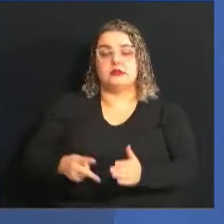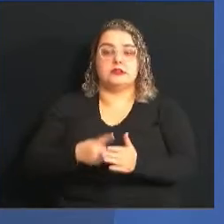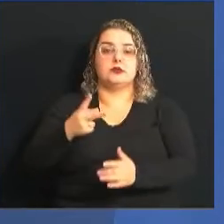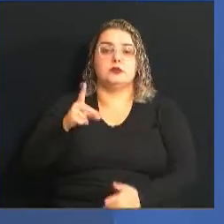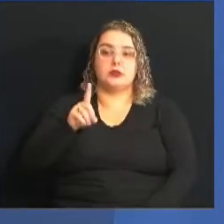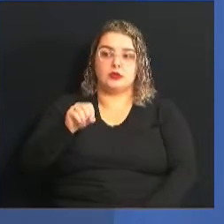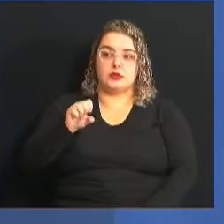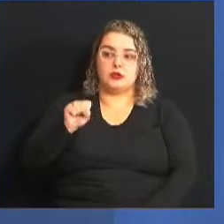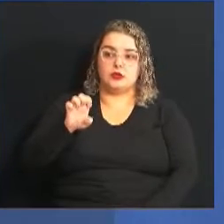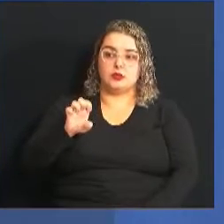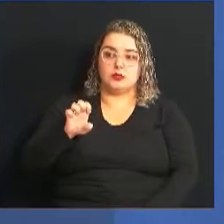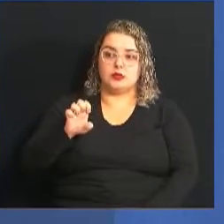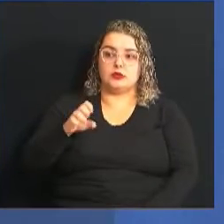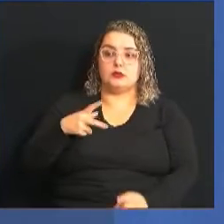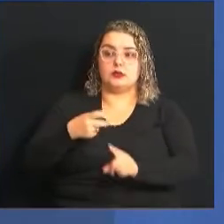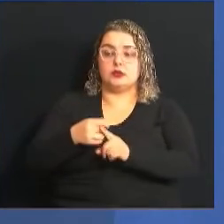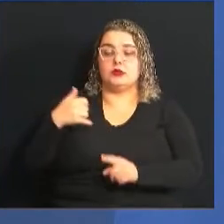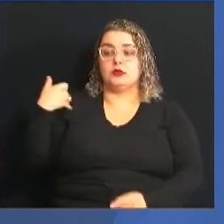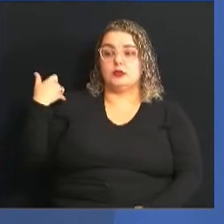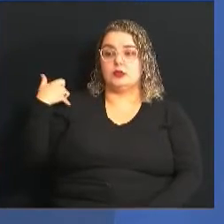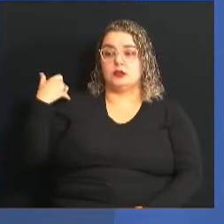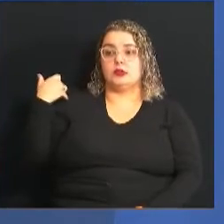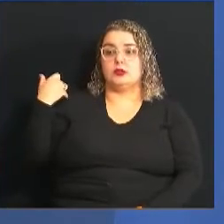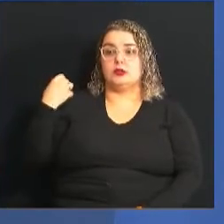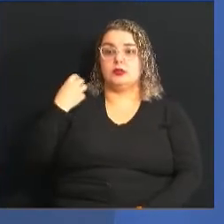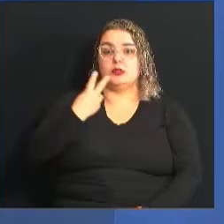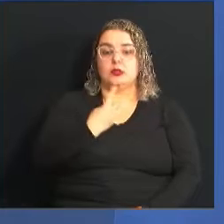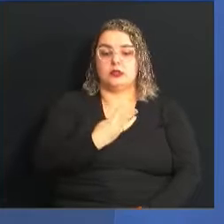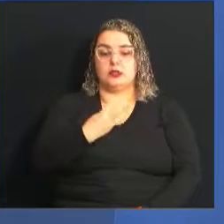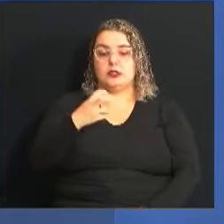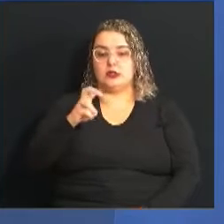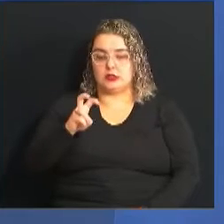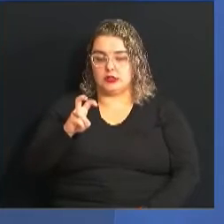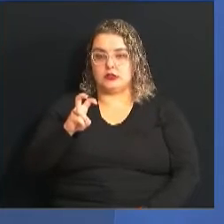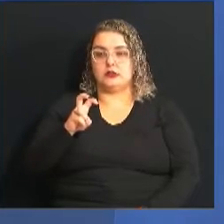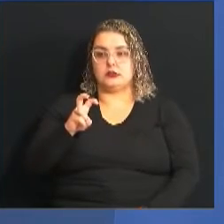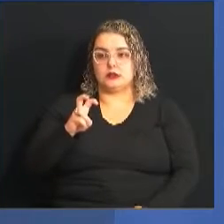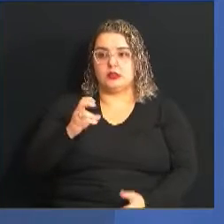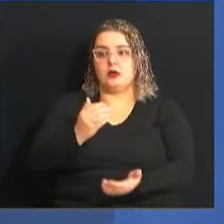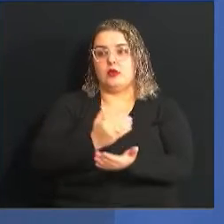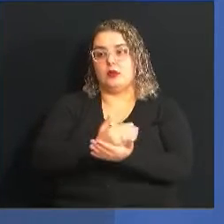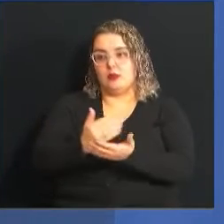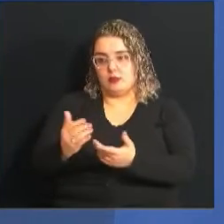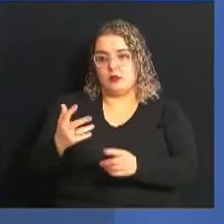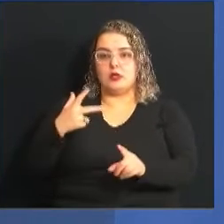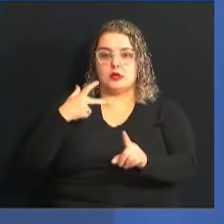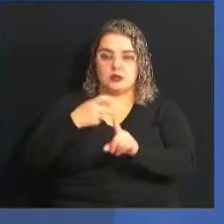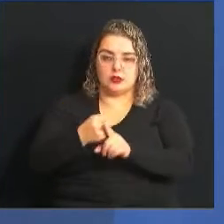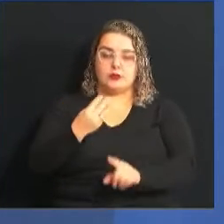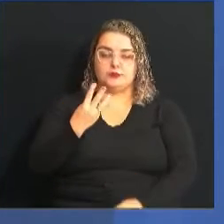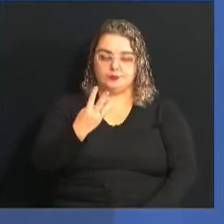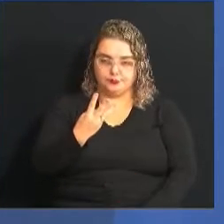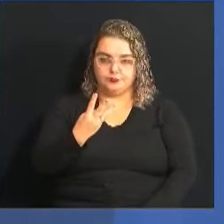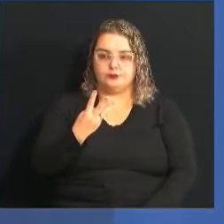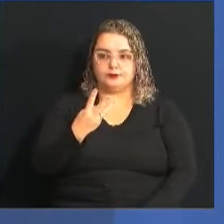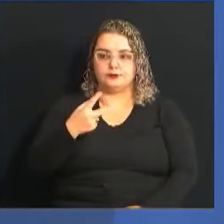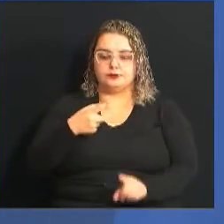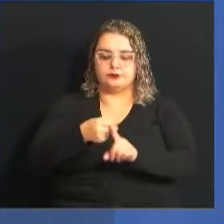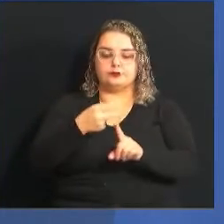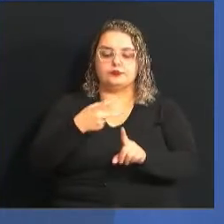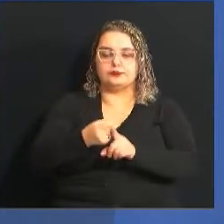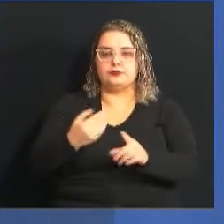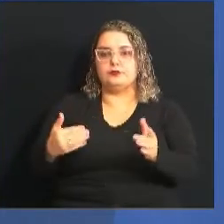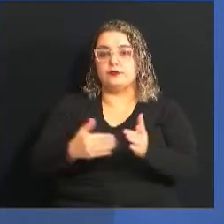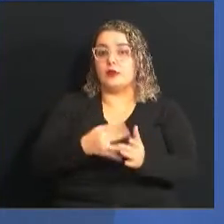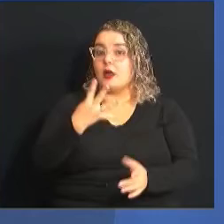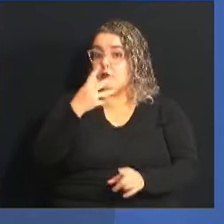as pessoas com idade a partir de 35 anos que já receberam a 3ª dose há pelo menos 4